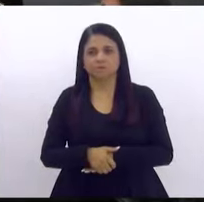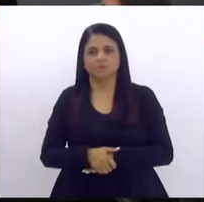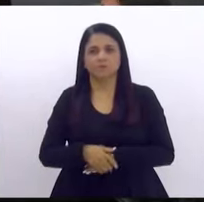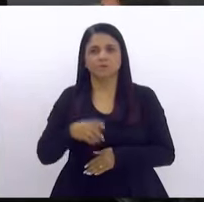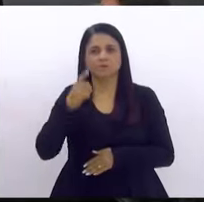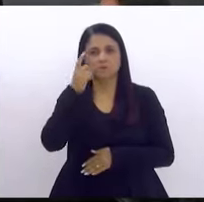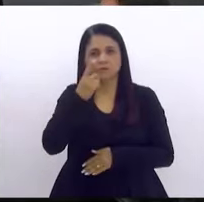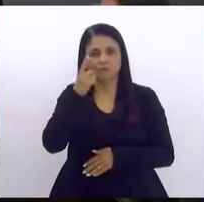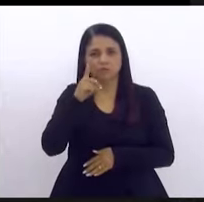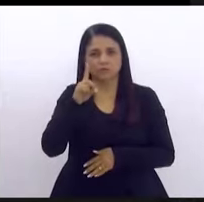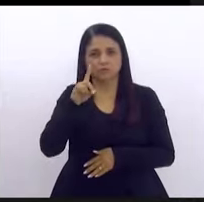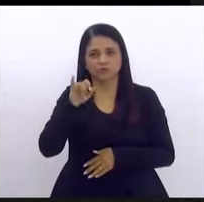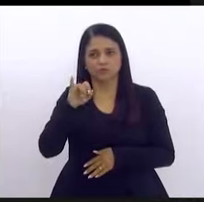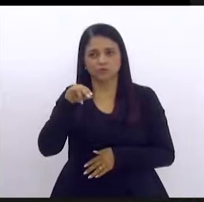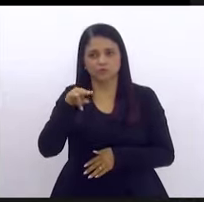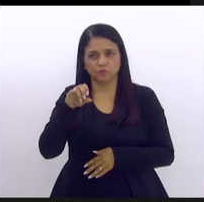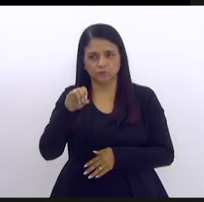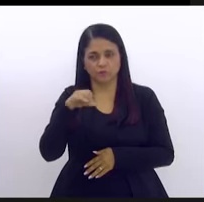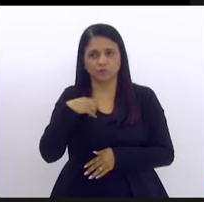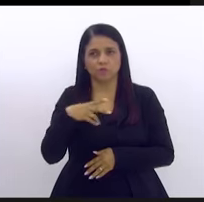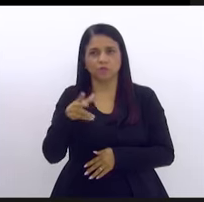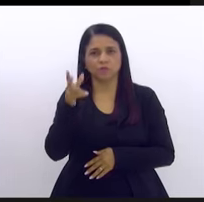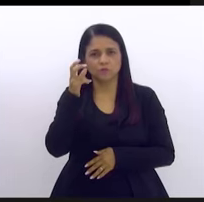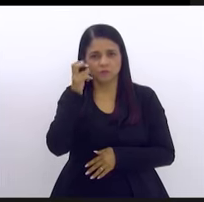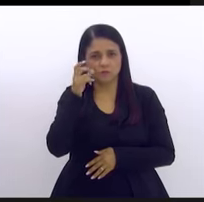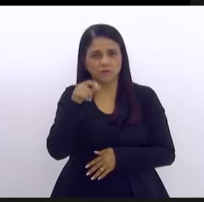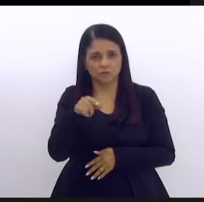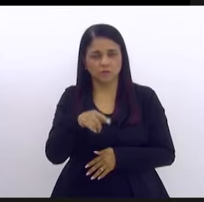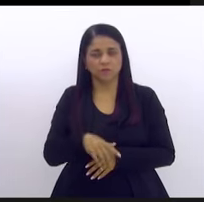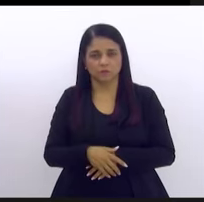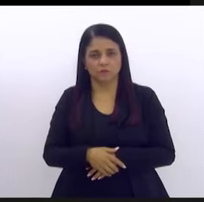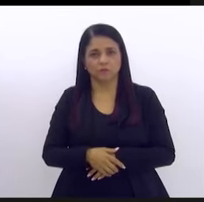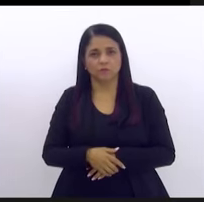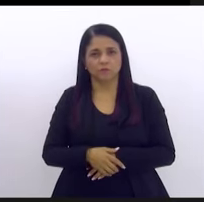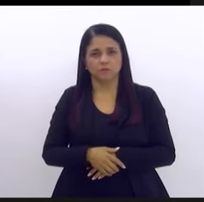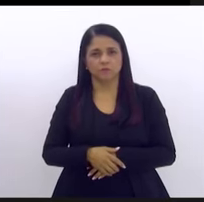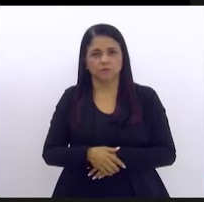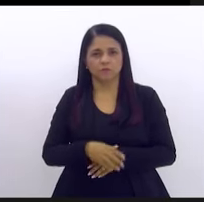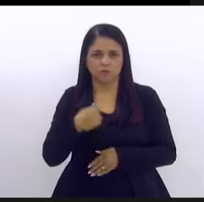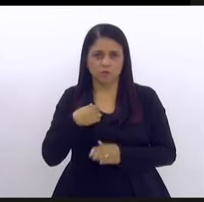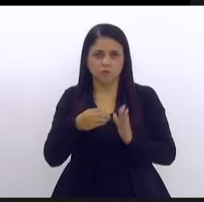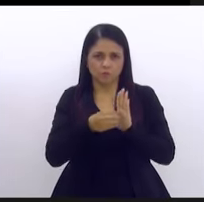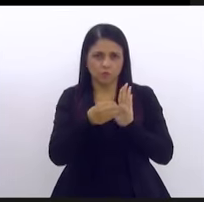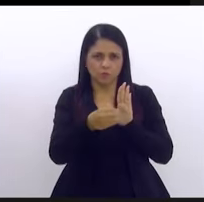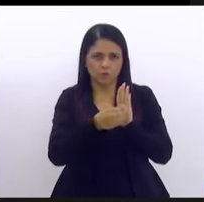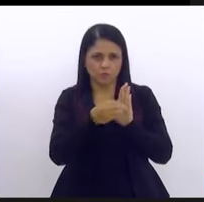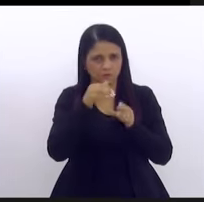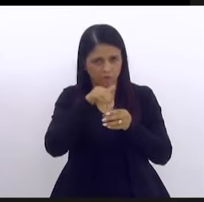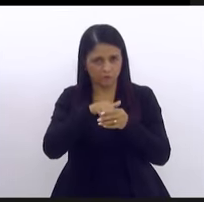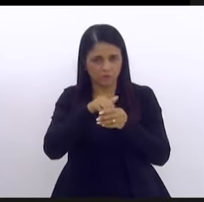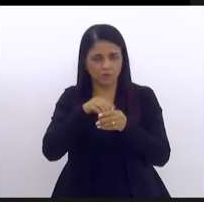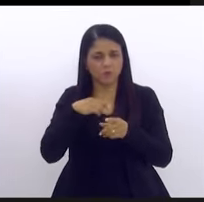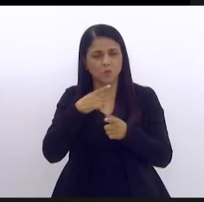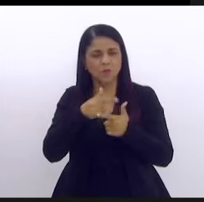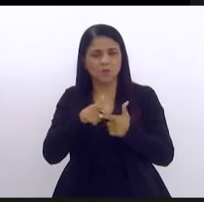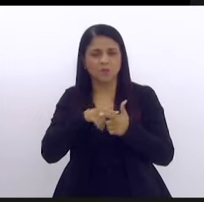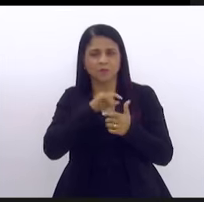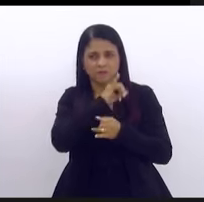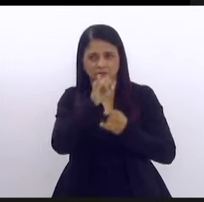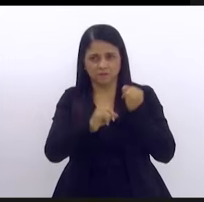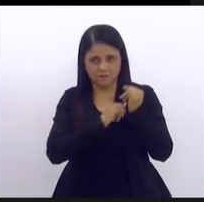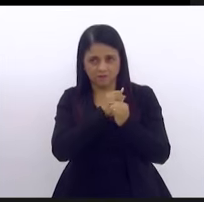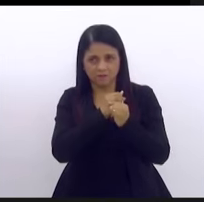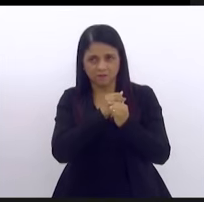Deputado Dino, na escuta. Presidente, o senhor poderia colher logo do parecer, porque eu estou com problema na internet, senhor presidente.